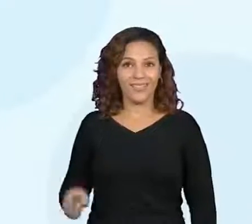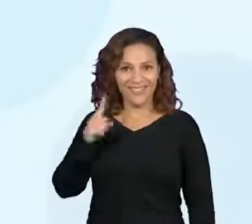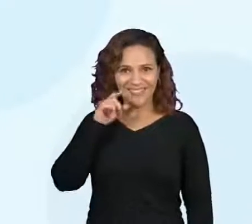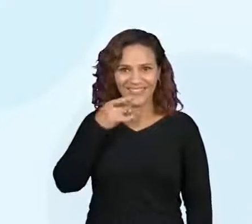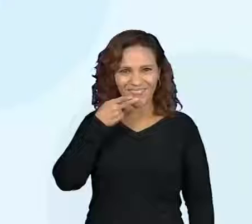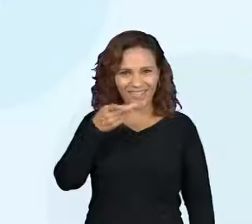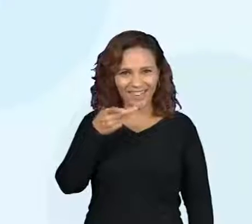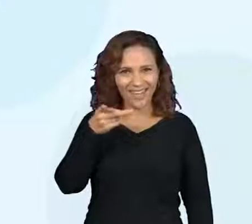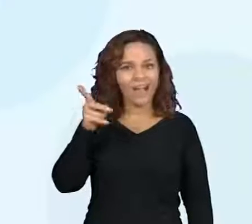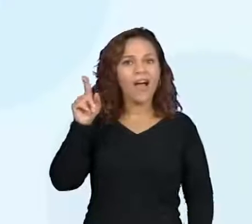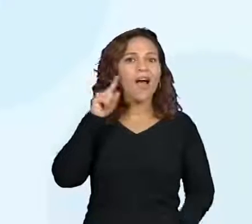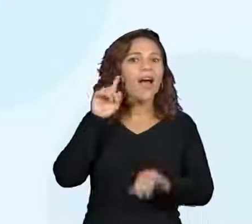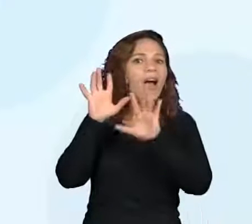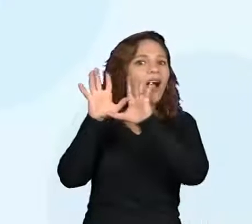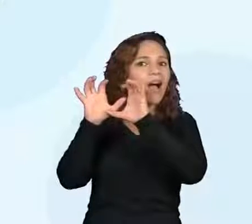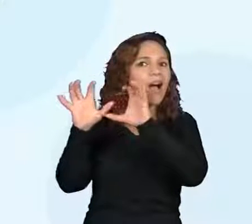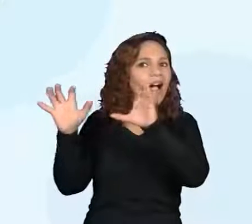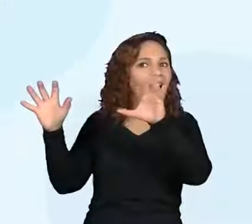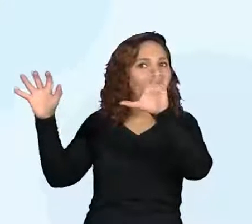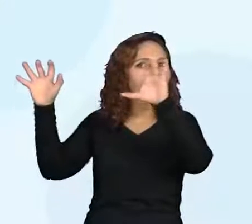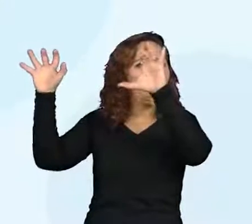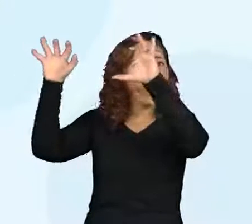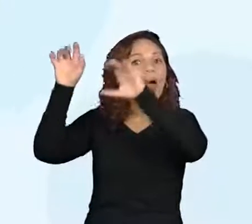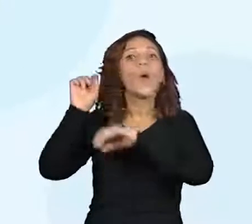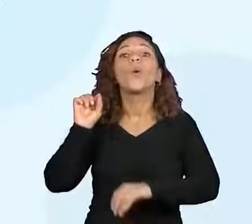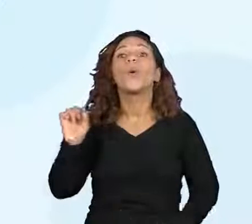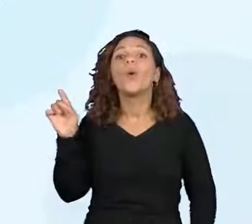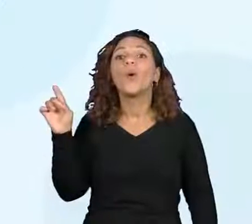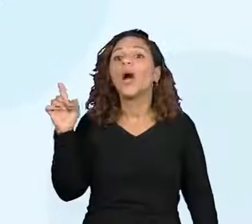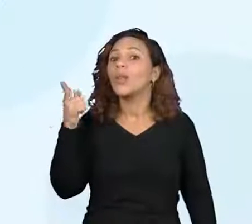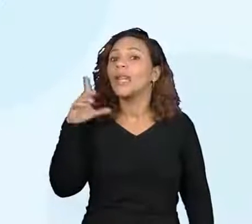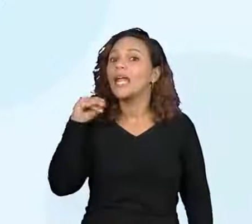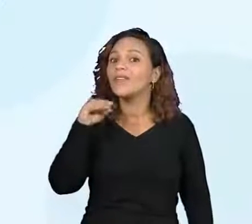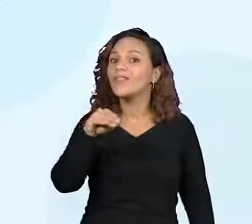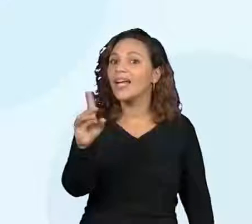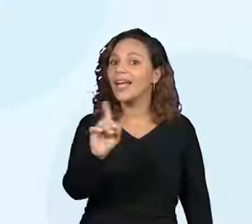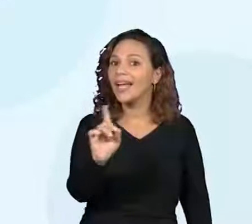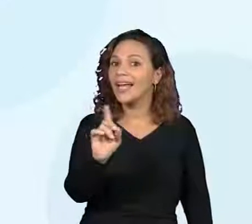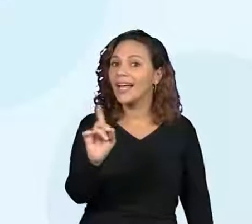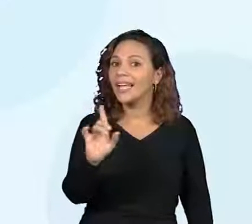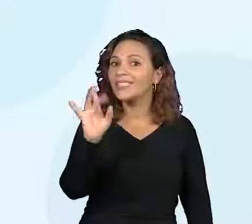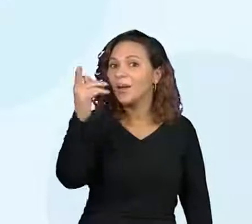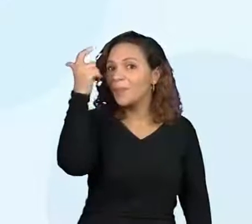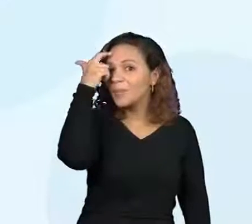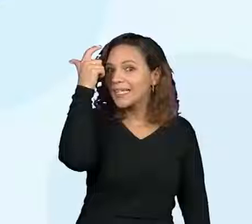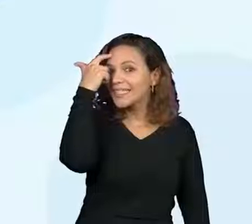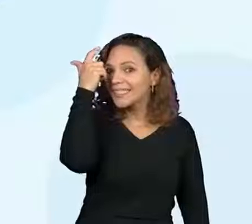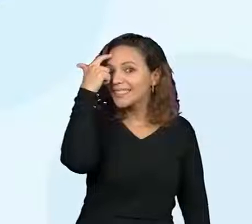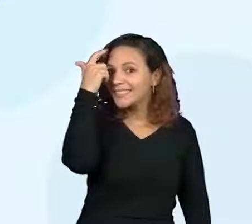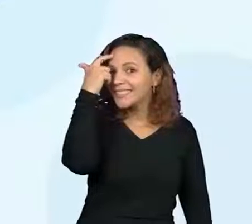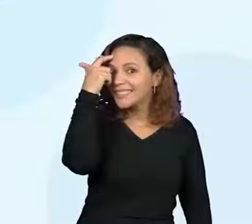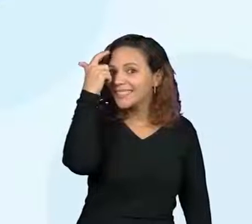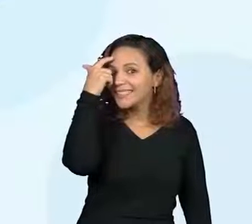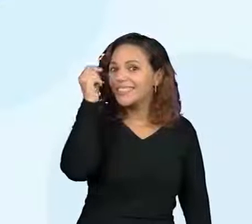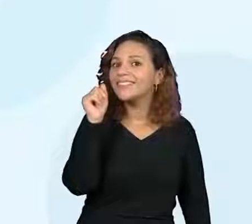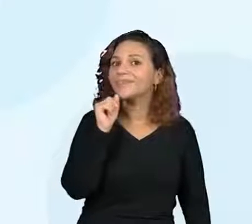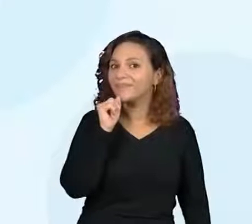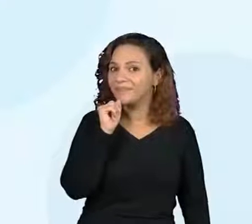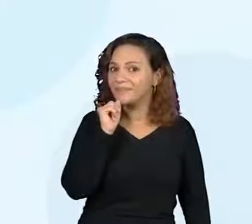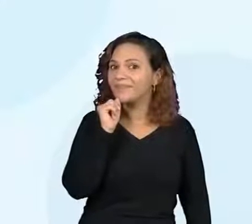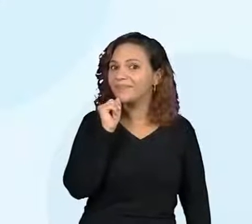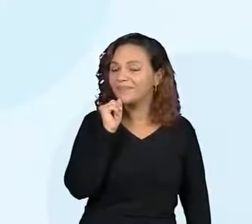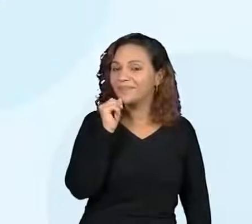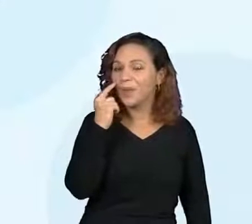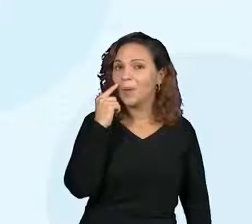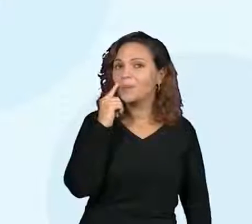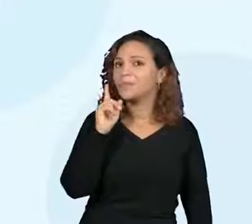falou aí na página anterior, na tela anterior? É um balão de pensamento ou de